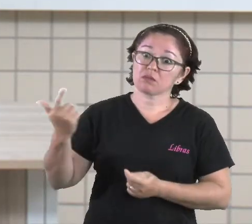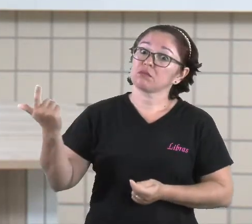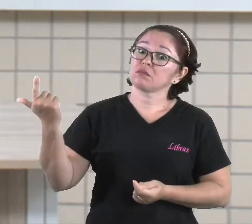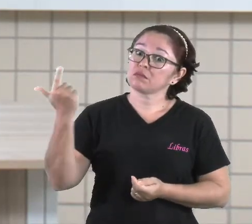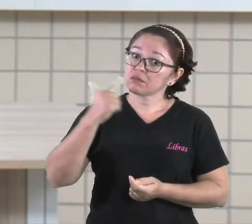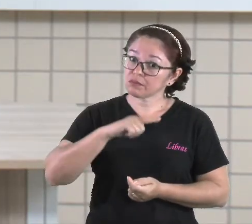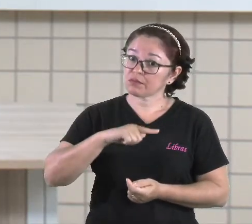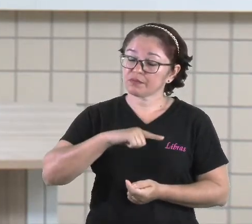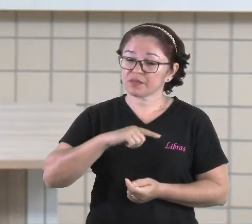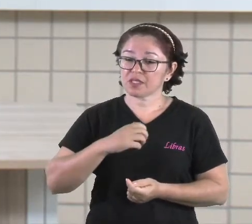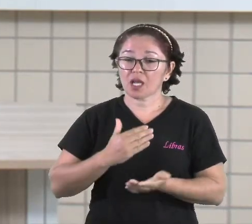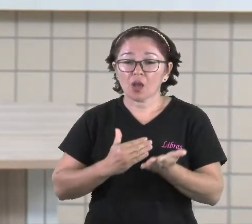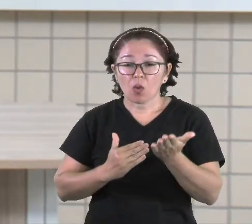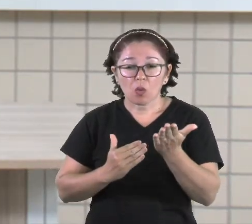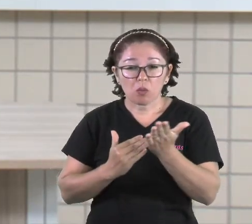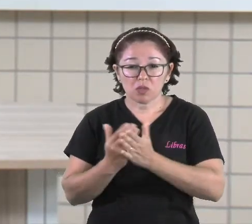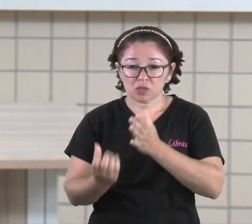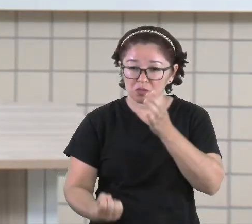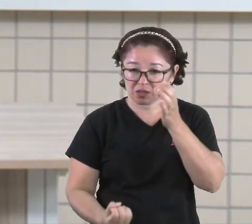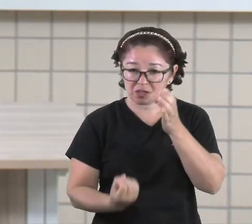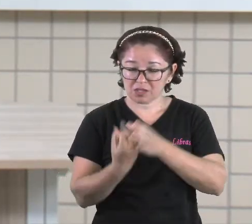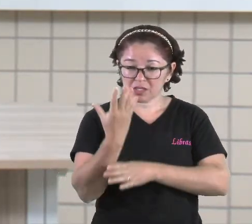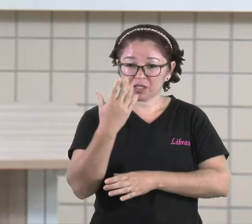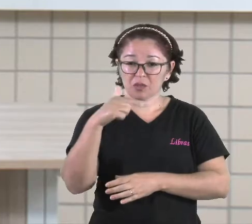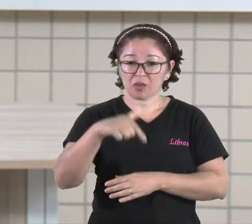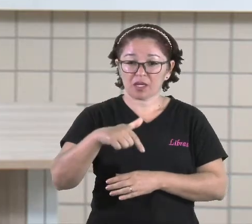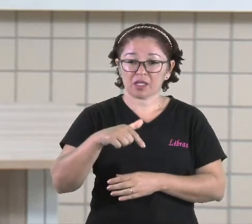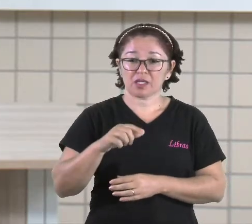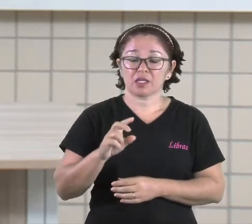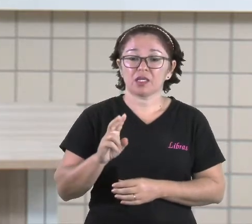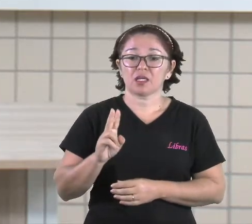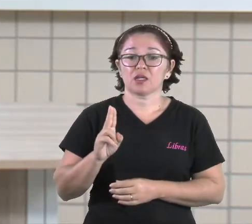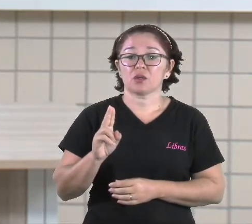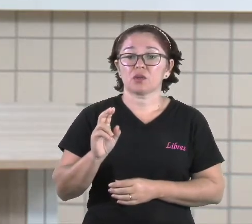usina siderúrgica brasileira, criada lá em Volta Redonda, que é a